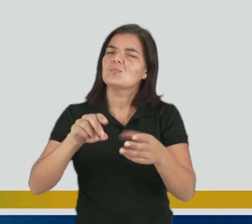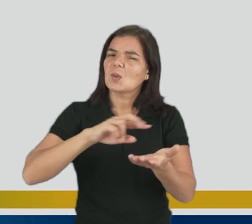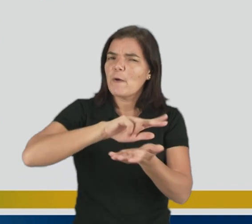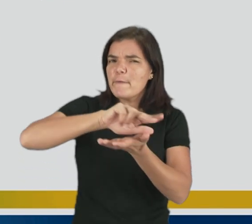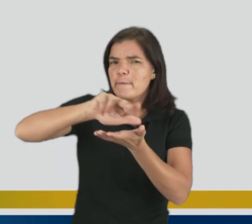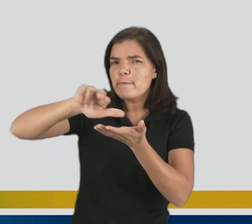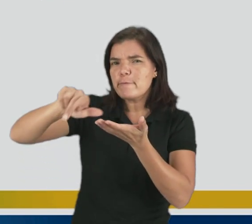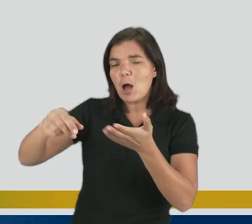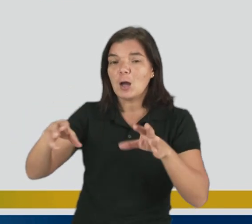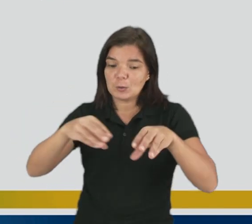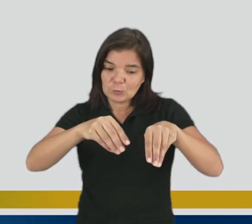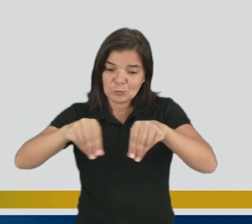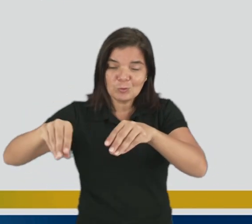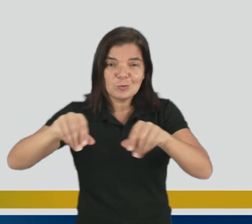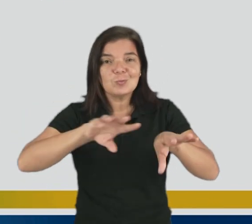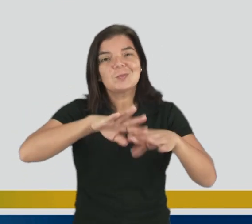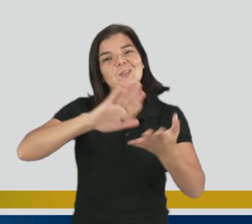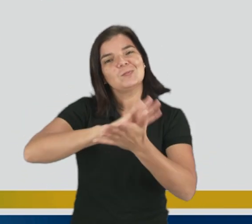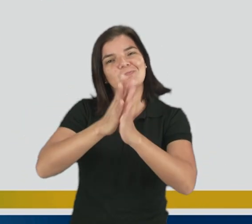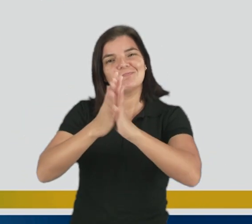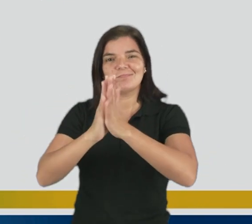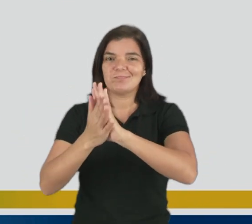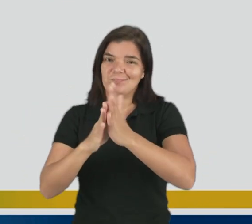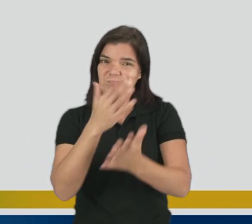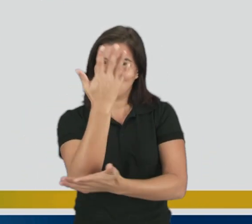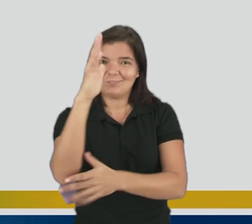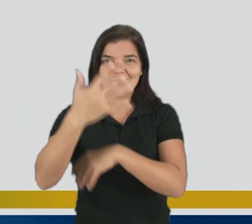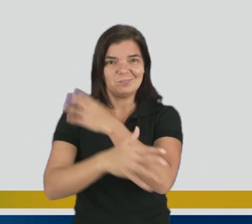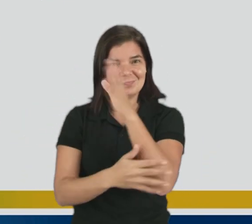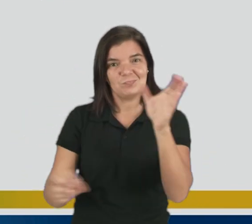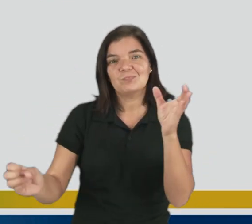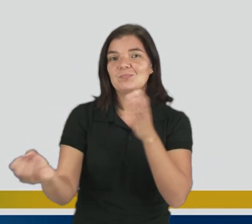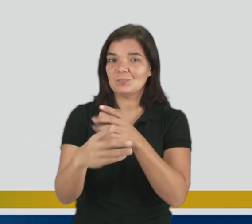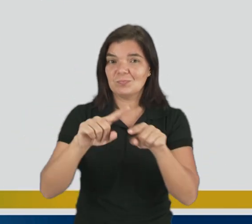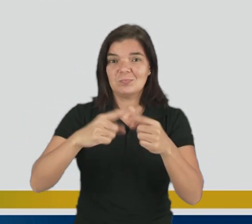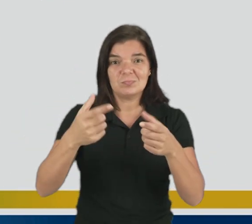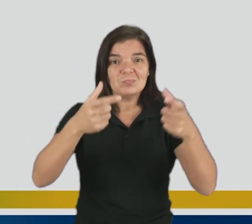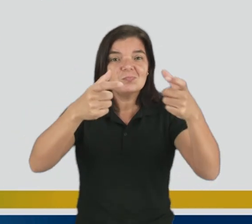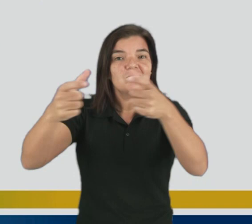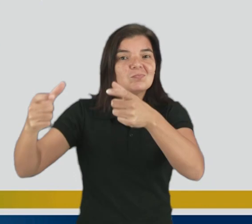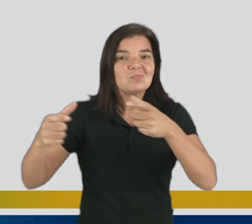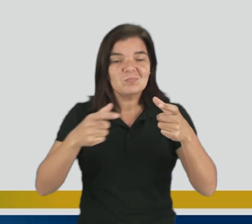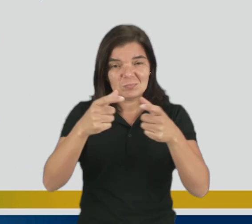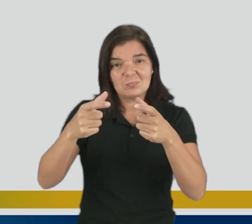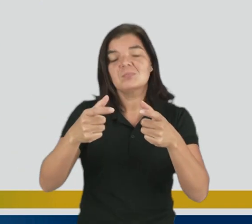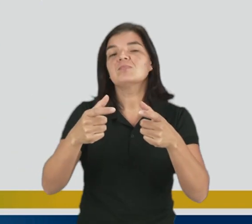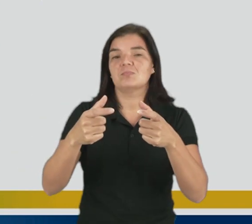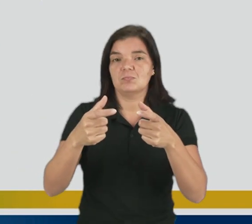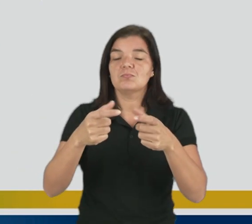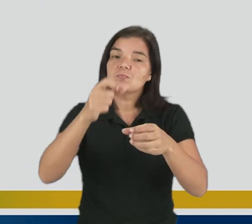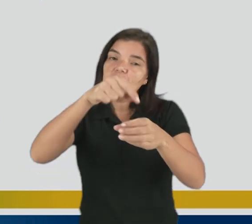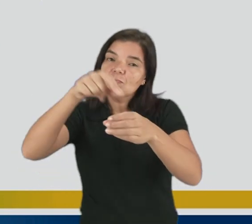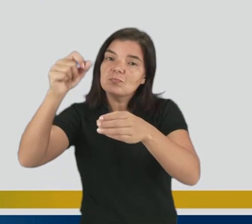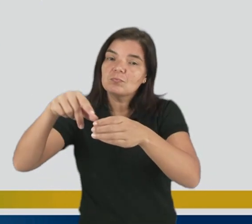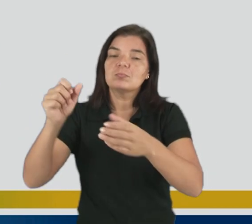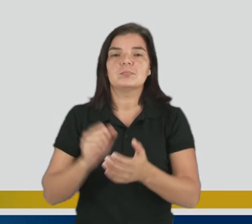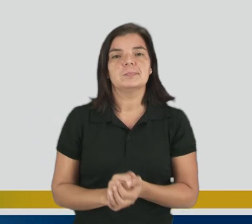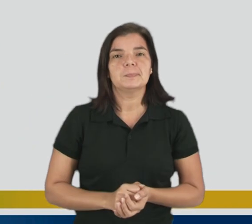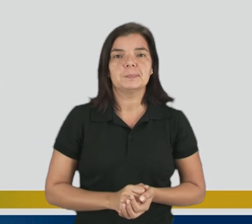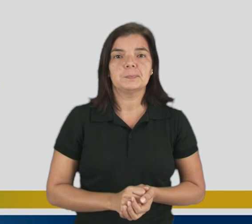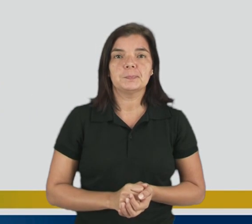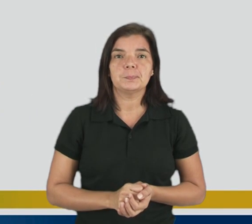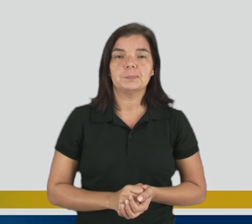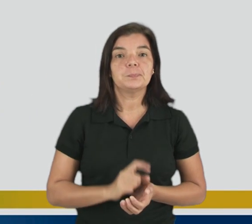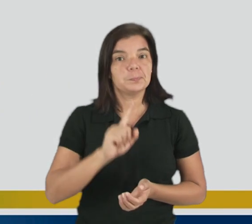extensos pedaços de terra e destruição da vegetação original para dar lugar ao cultivo.